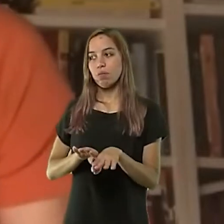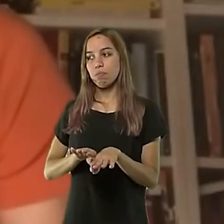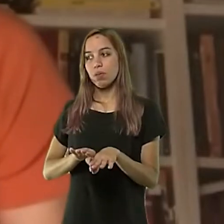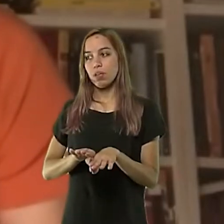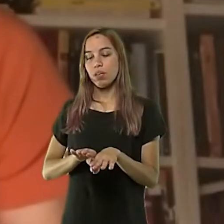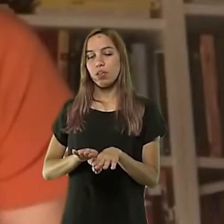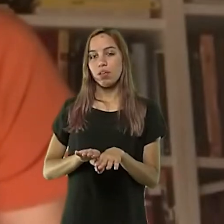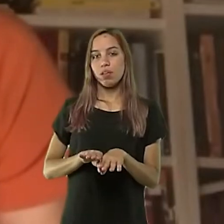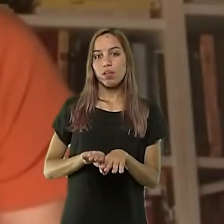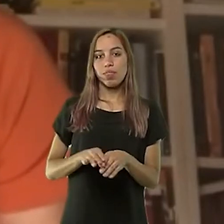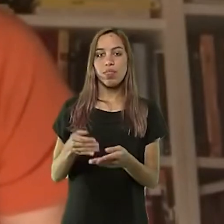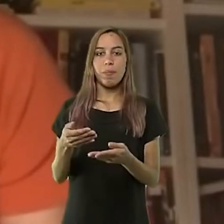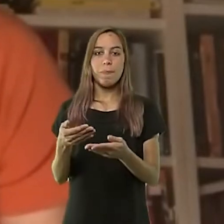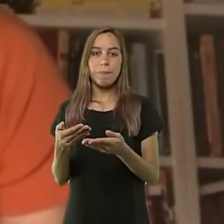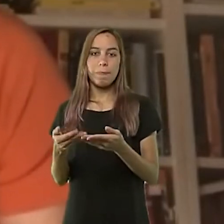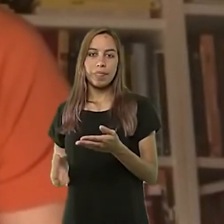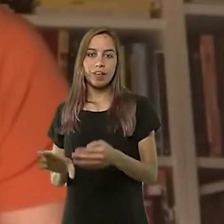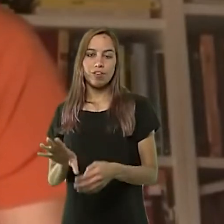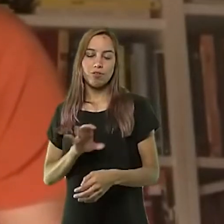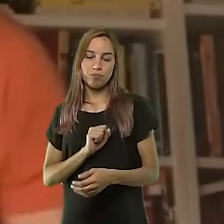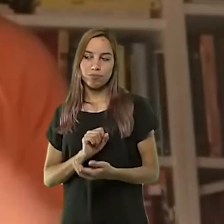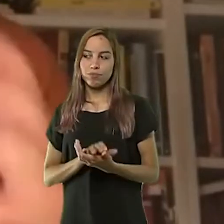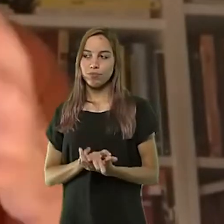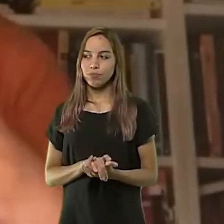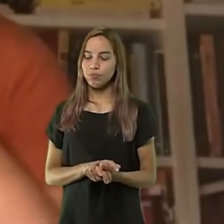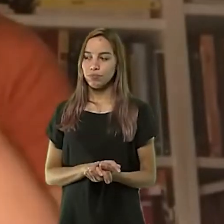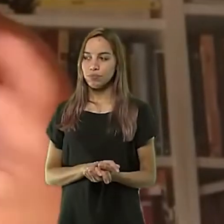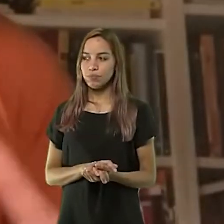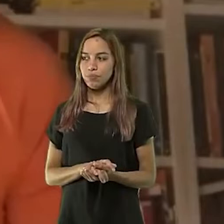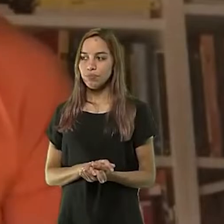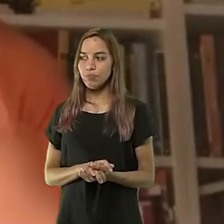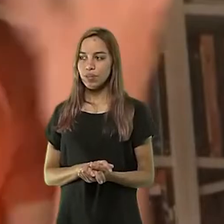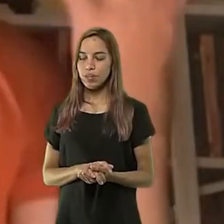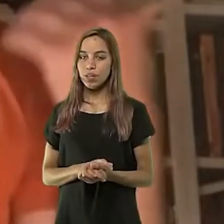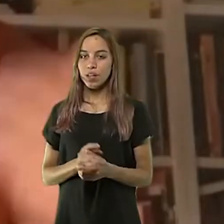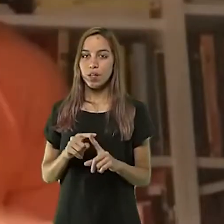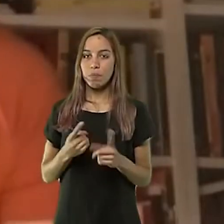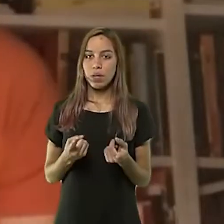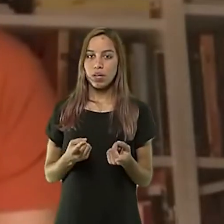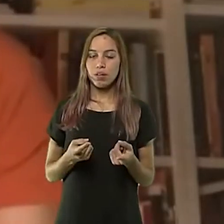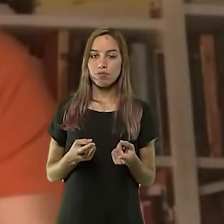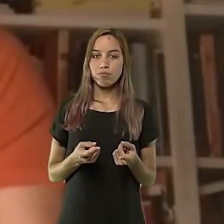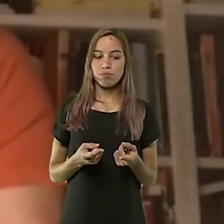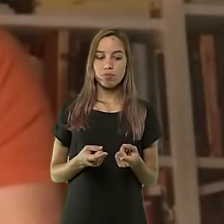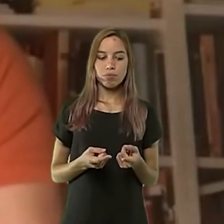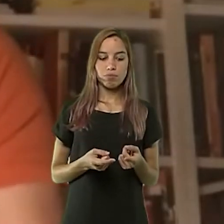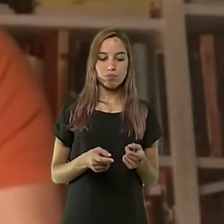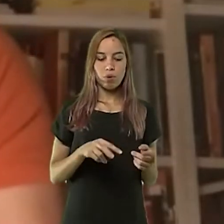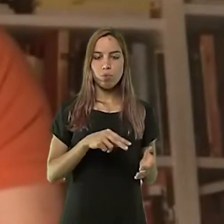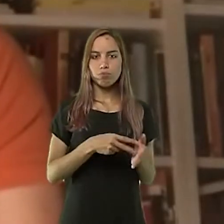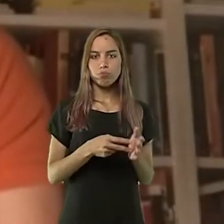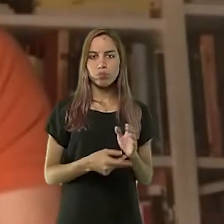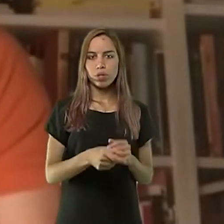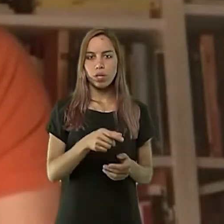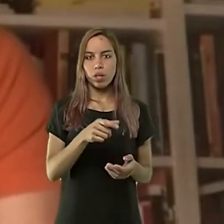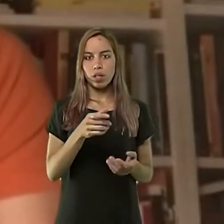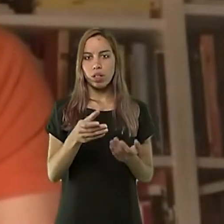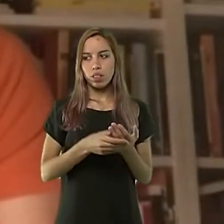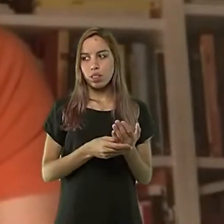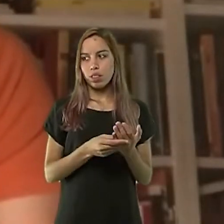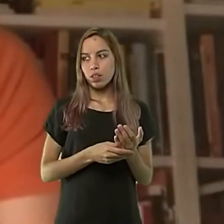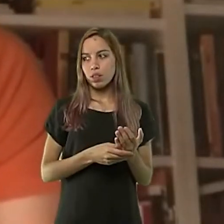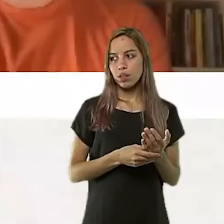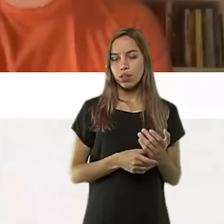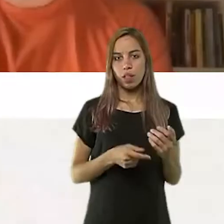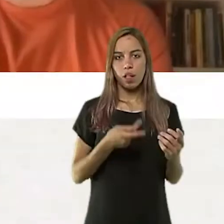perder algures no seu caminho, mas o contexto do livro é esse que falei antes, ou seja, o da Guerra